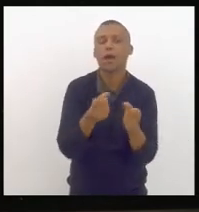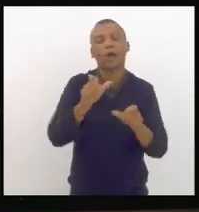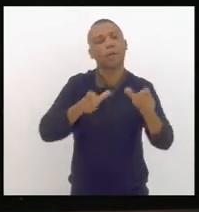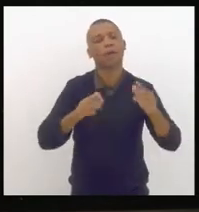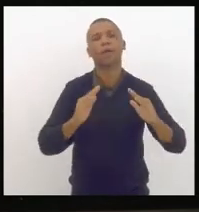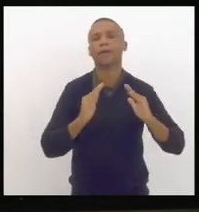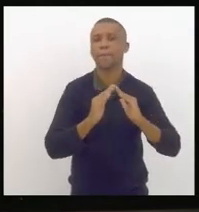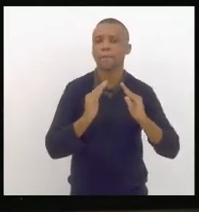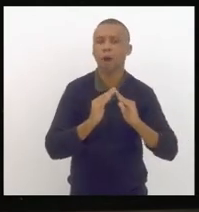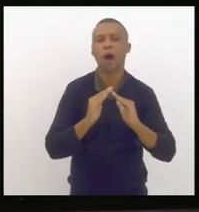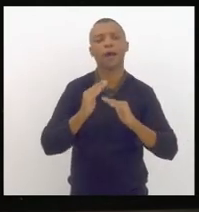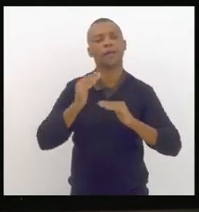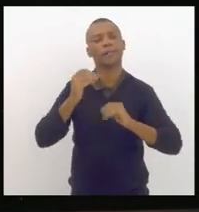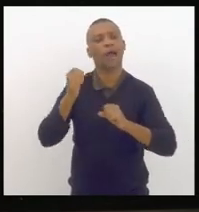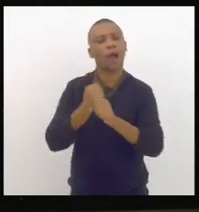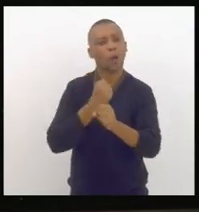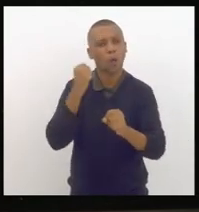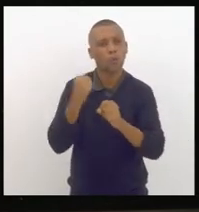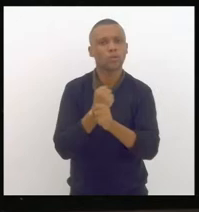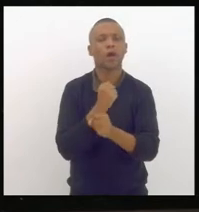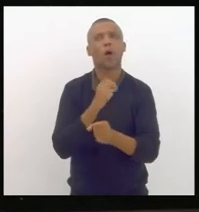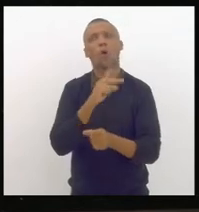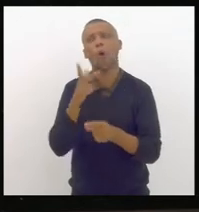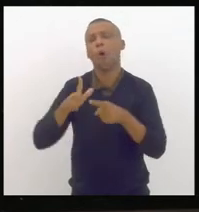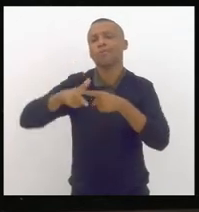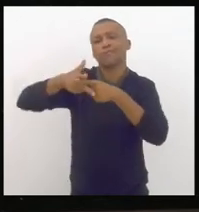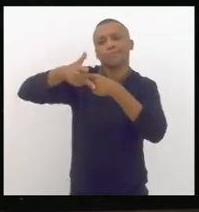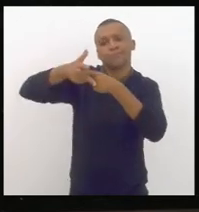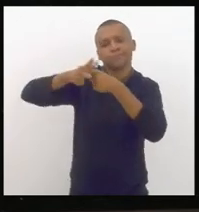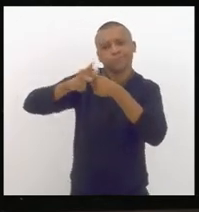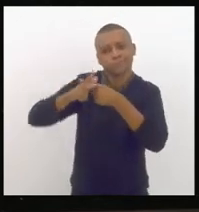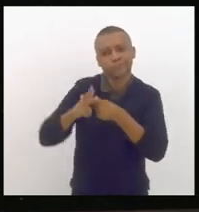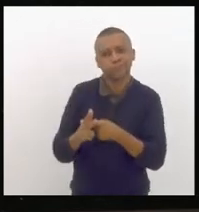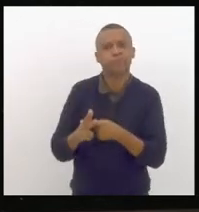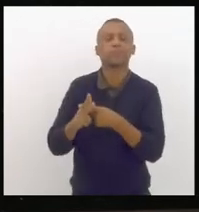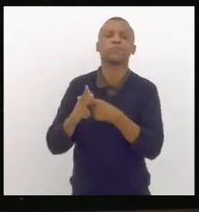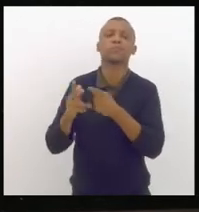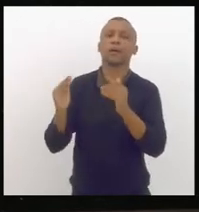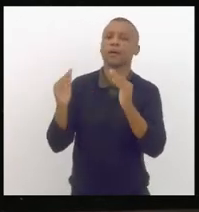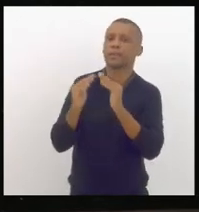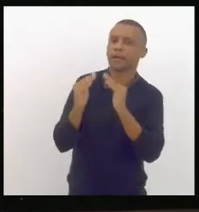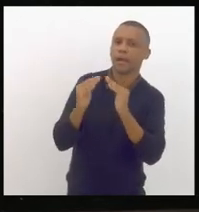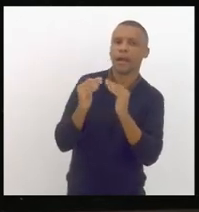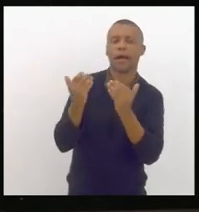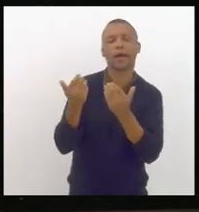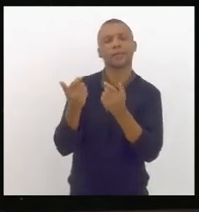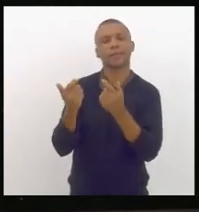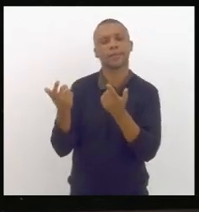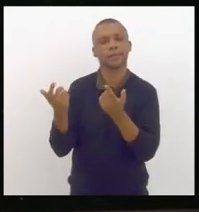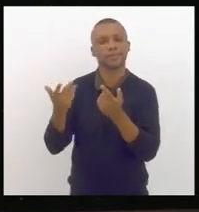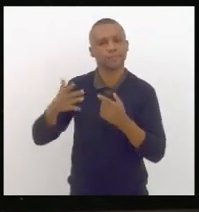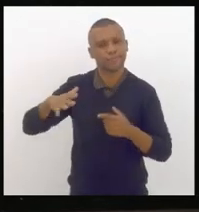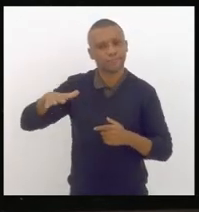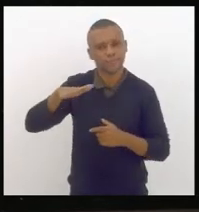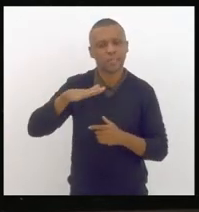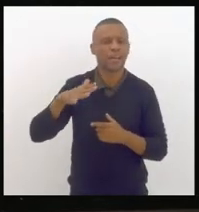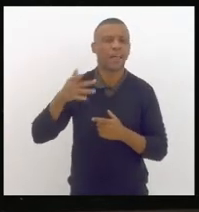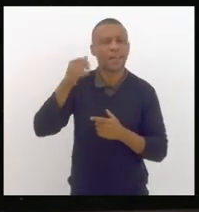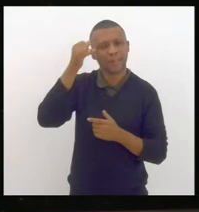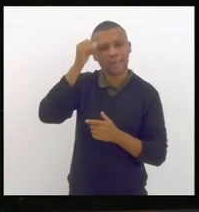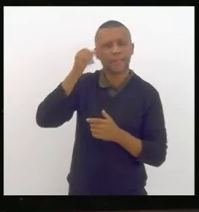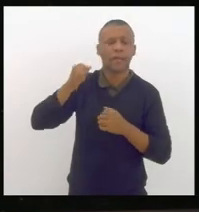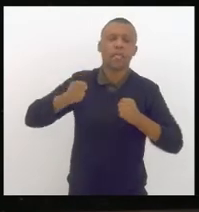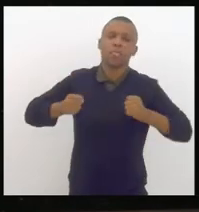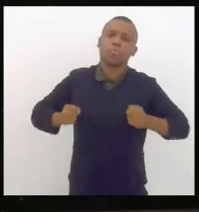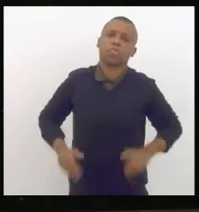na construção ou na restauração das suas casas, na reforma das suas casas, não gastem